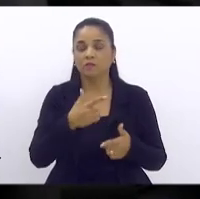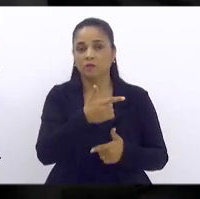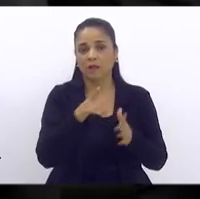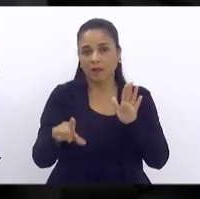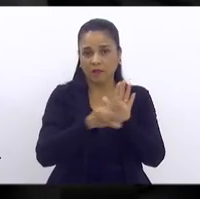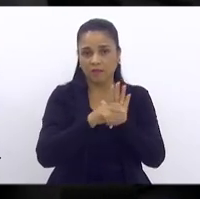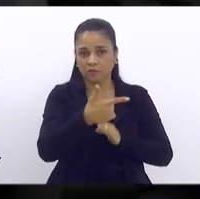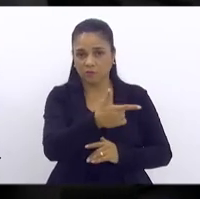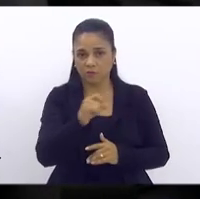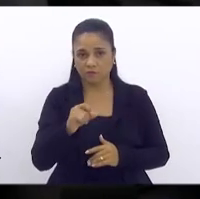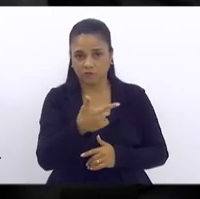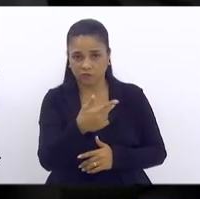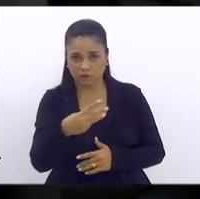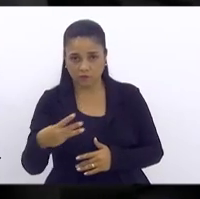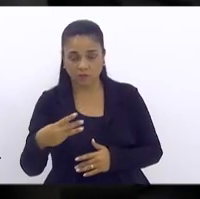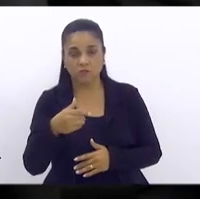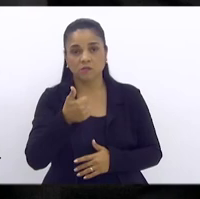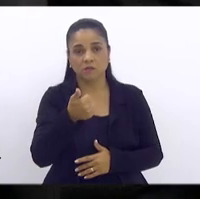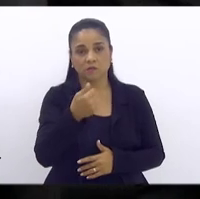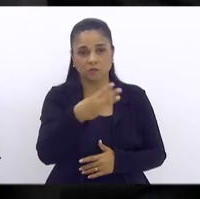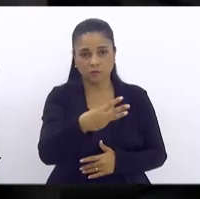Lei